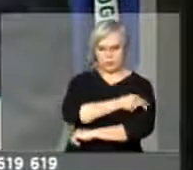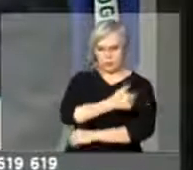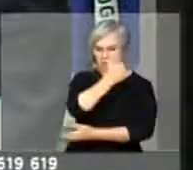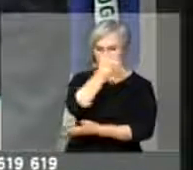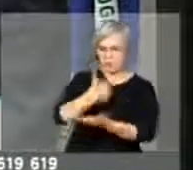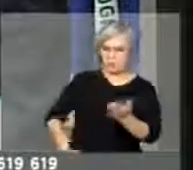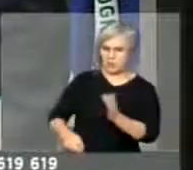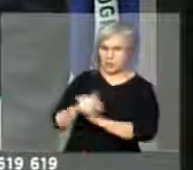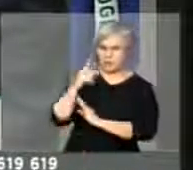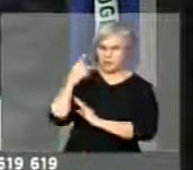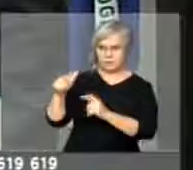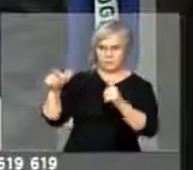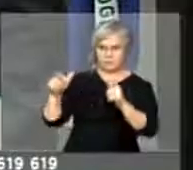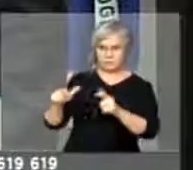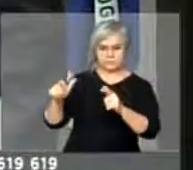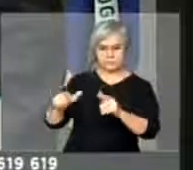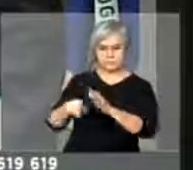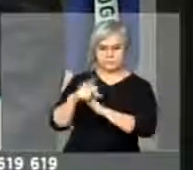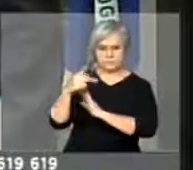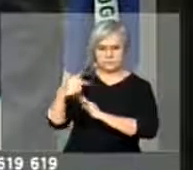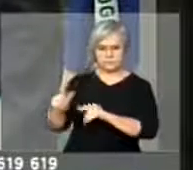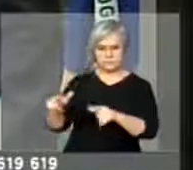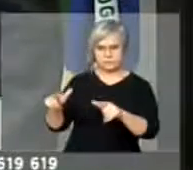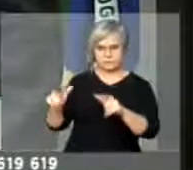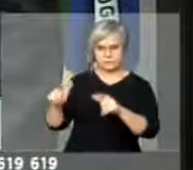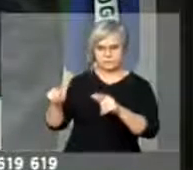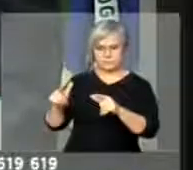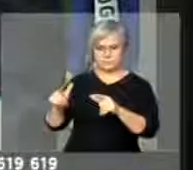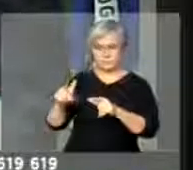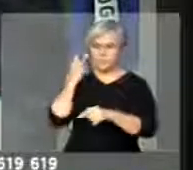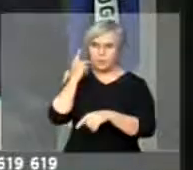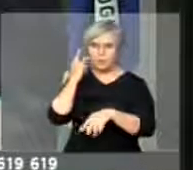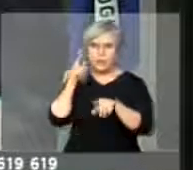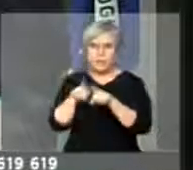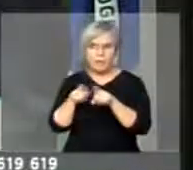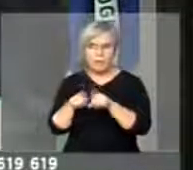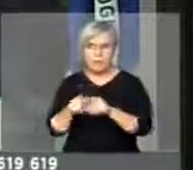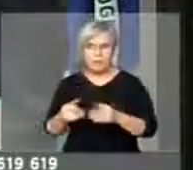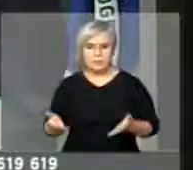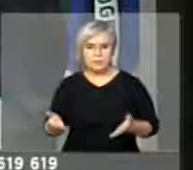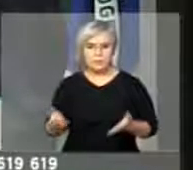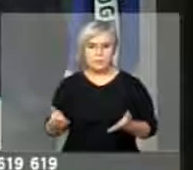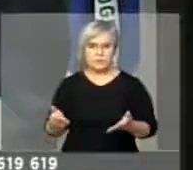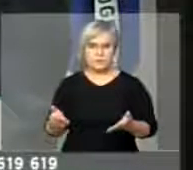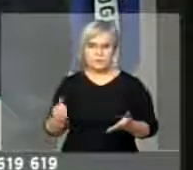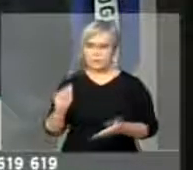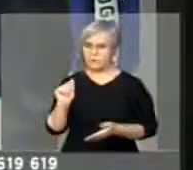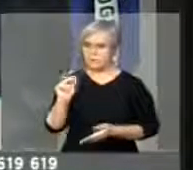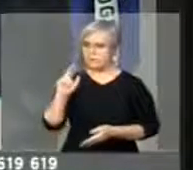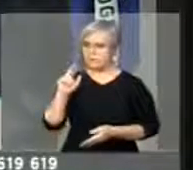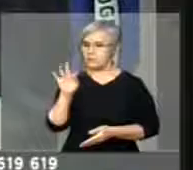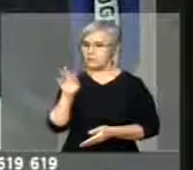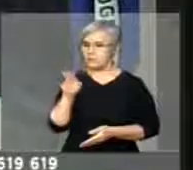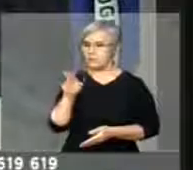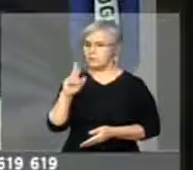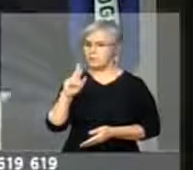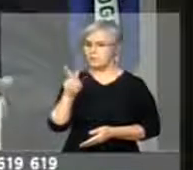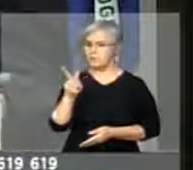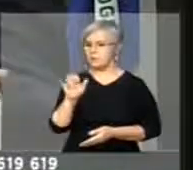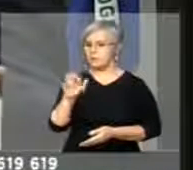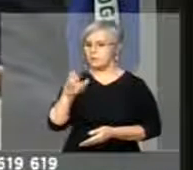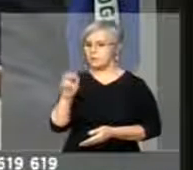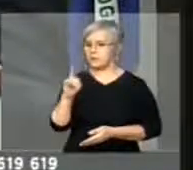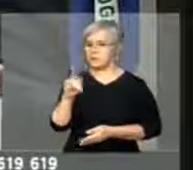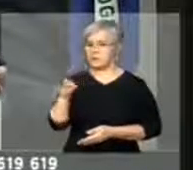Tasso, sua terra natal, e seu feitor, seu benfeitor no Ceará, e o Arthur Virgílio. Era um